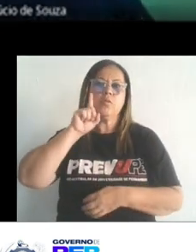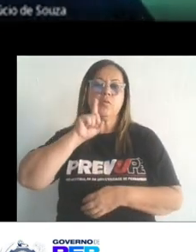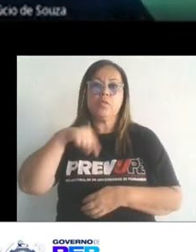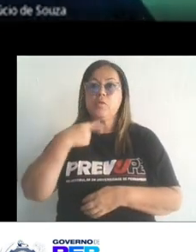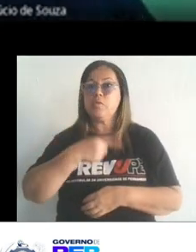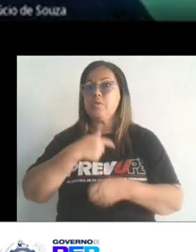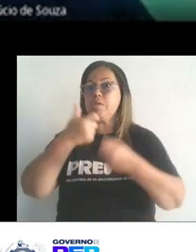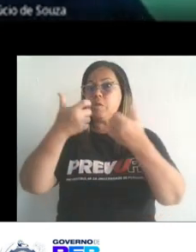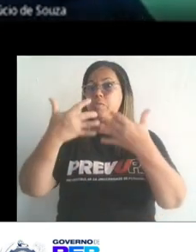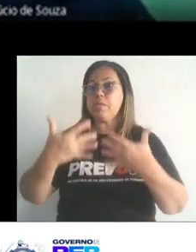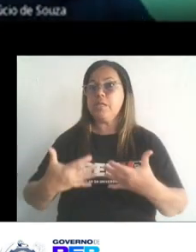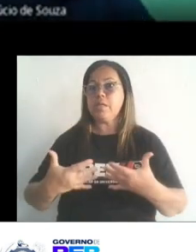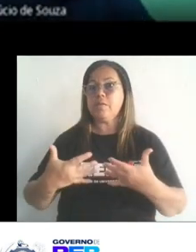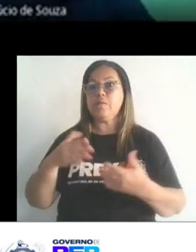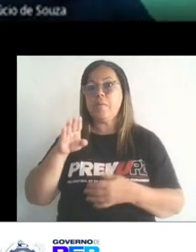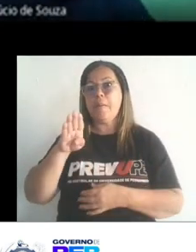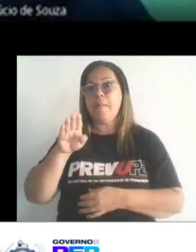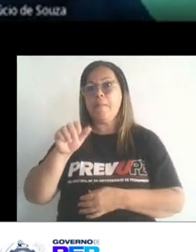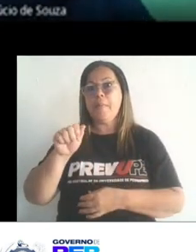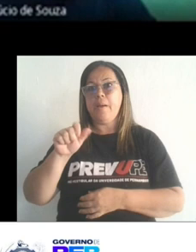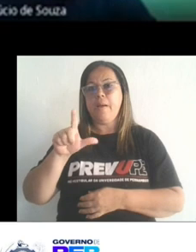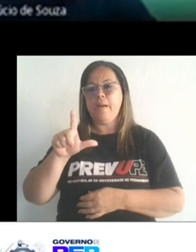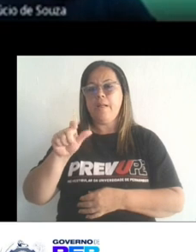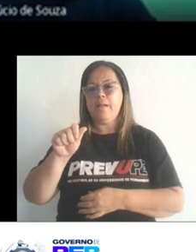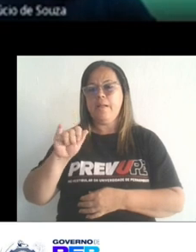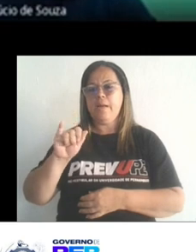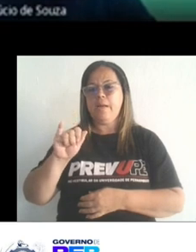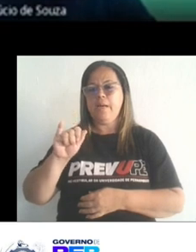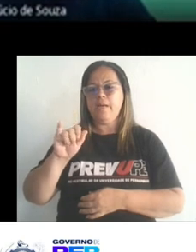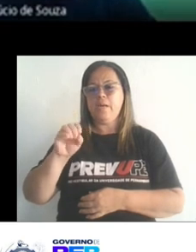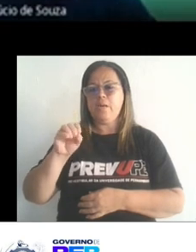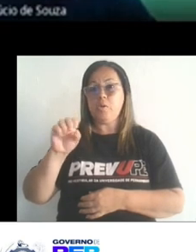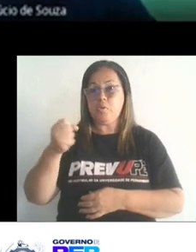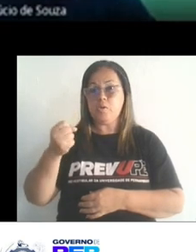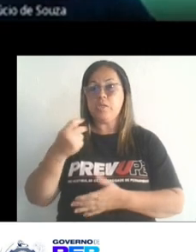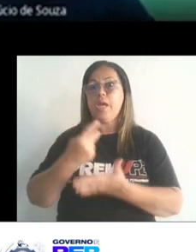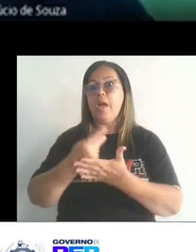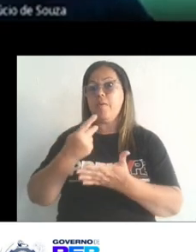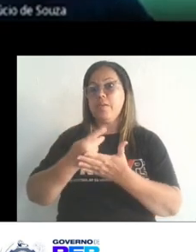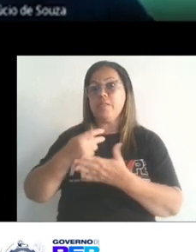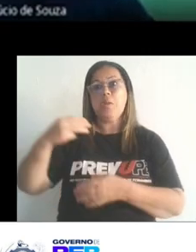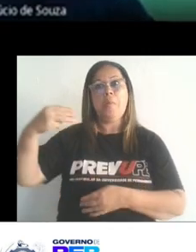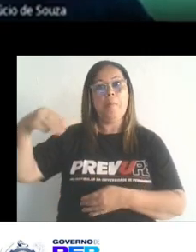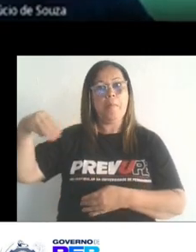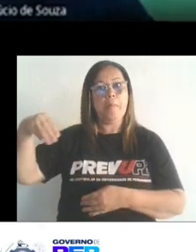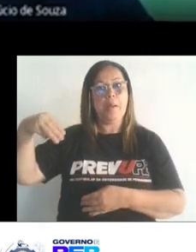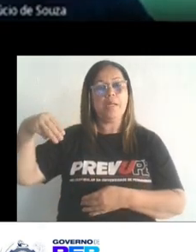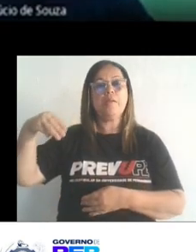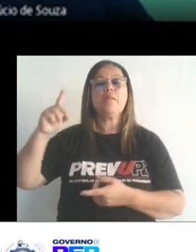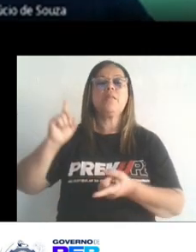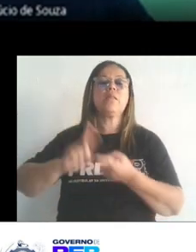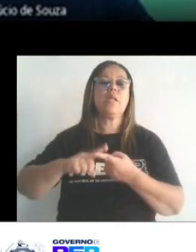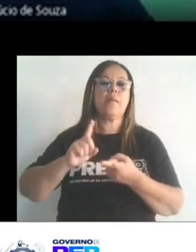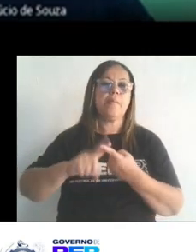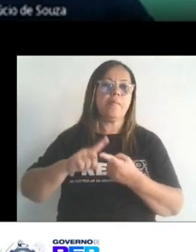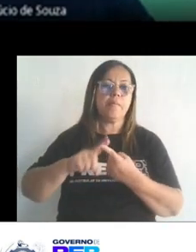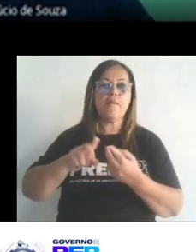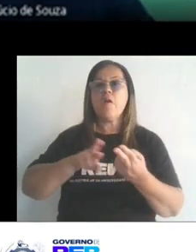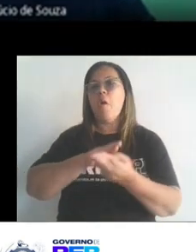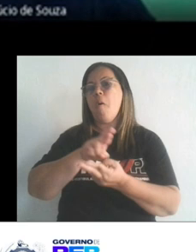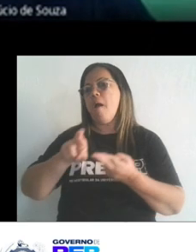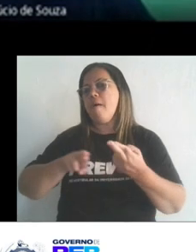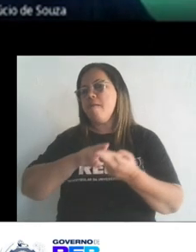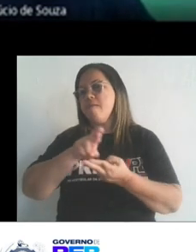estamos falando aí dos balaios da balaiada que ocorreu no Maranhão que também foi uma revolta